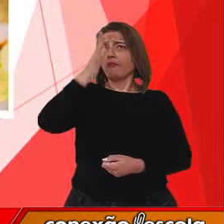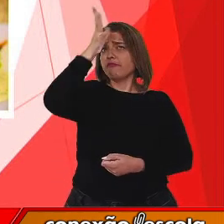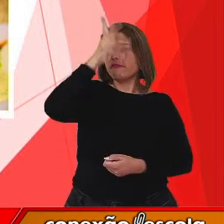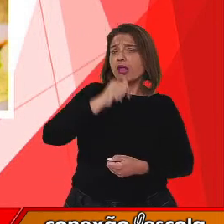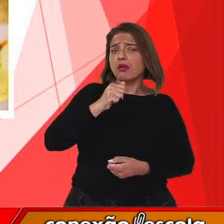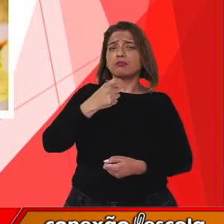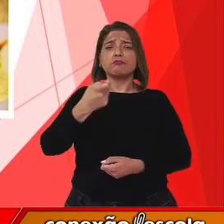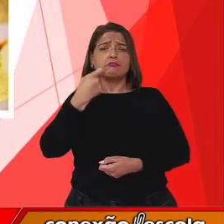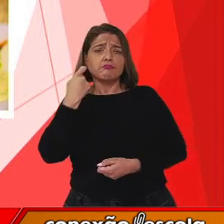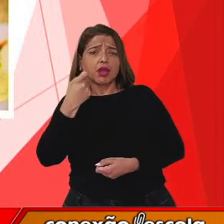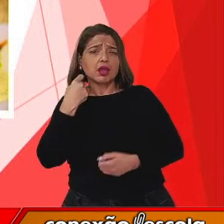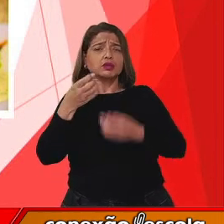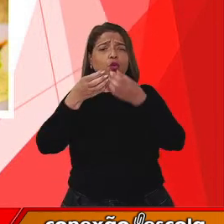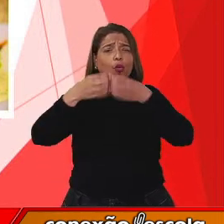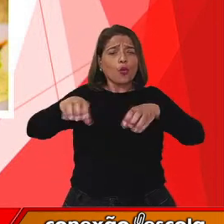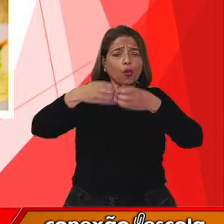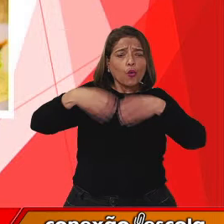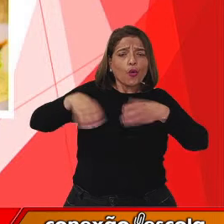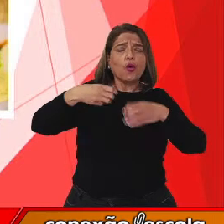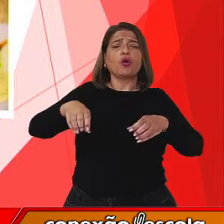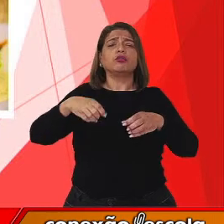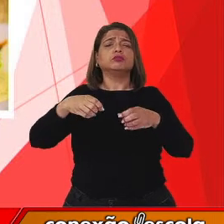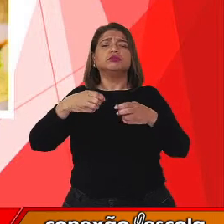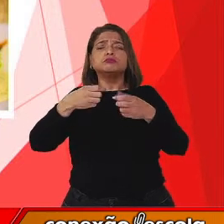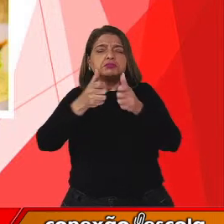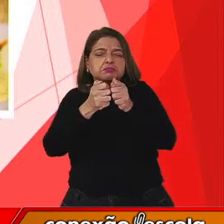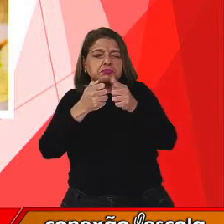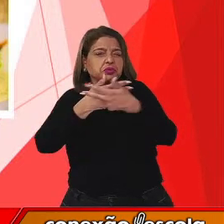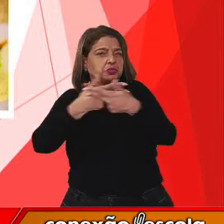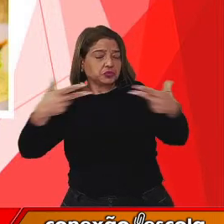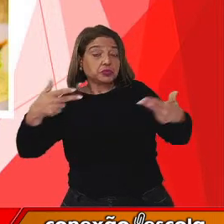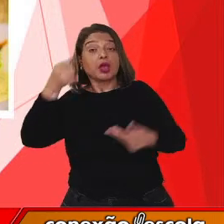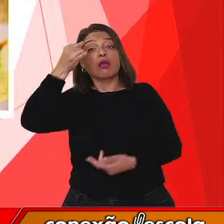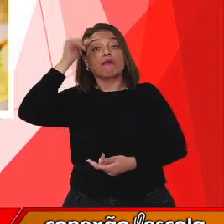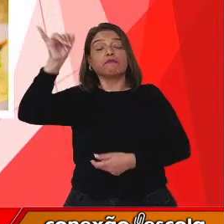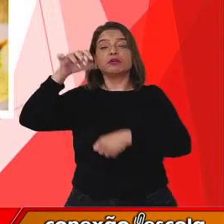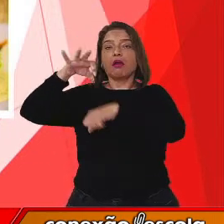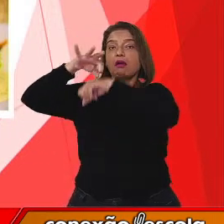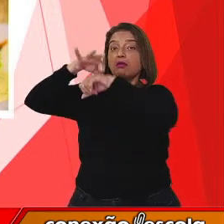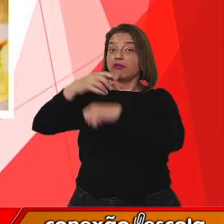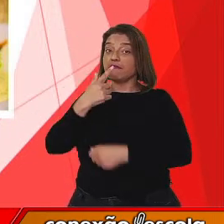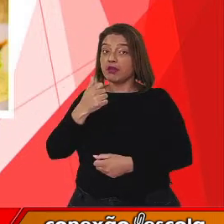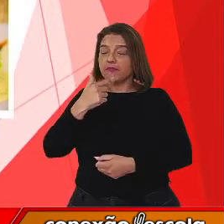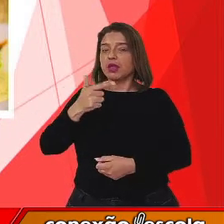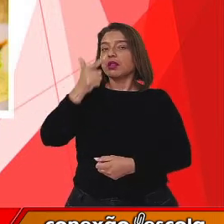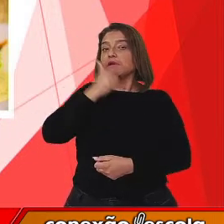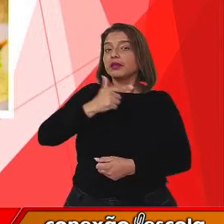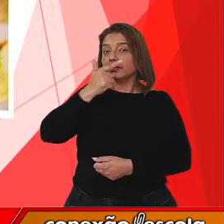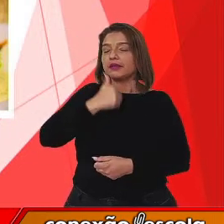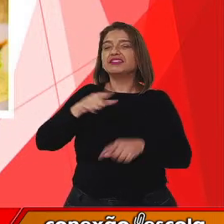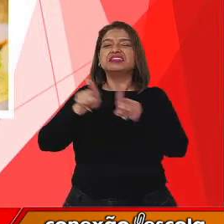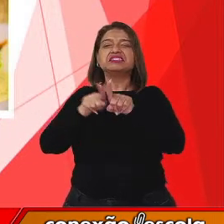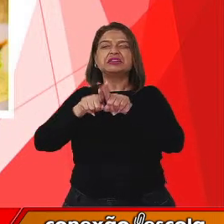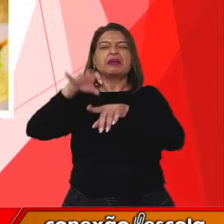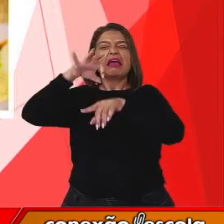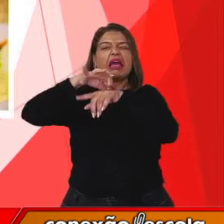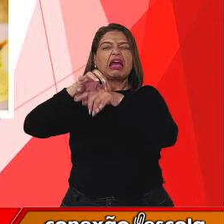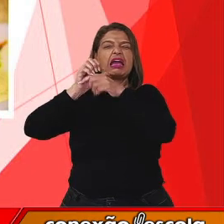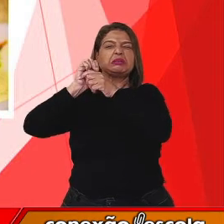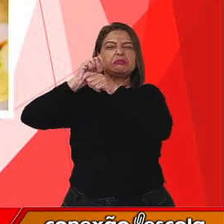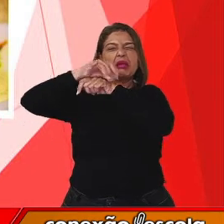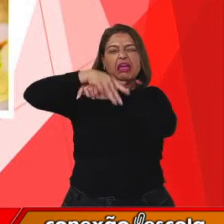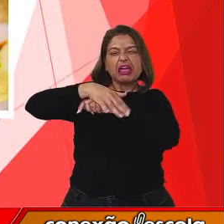frango, peixe, ovos e nozes. Limite carne vermelha e queijo e evite carne